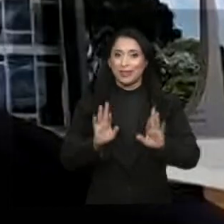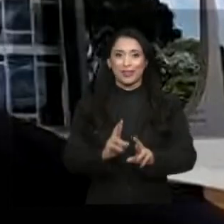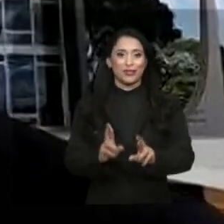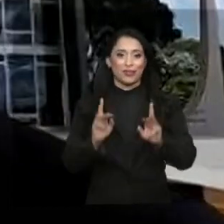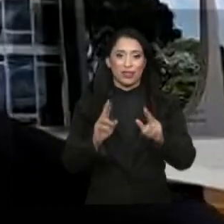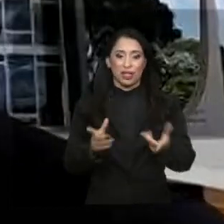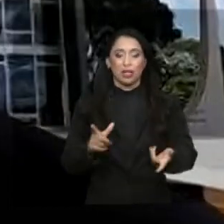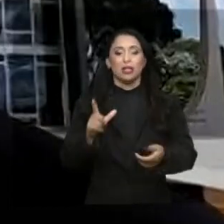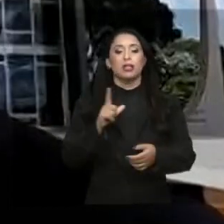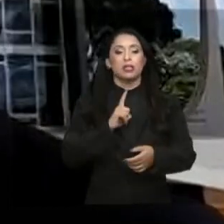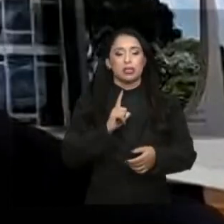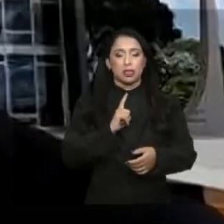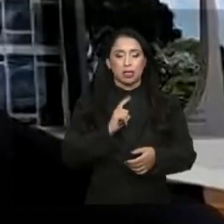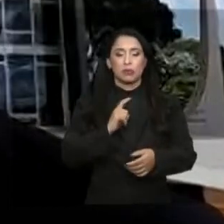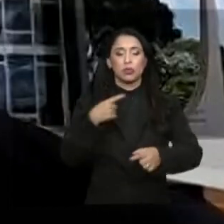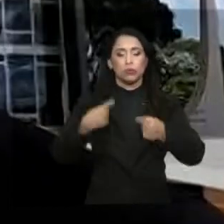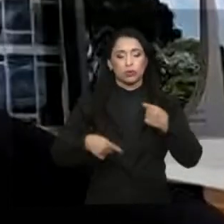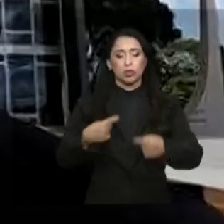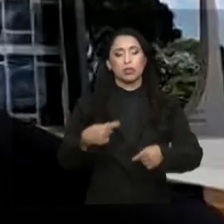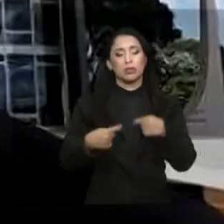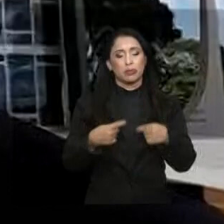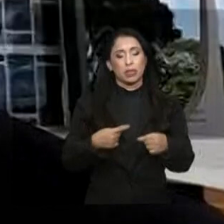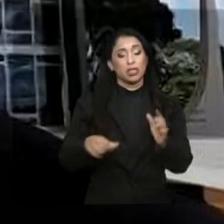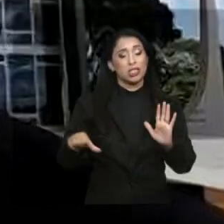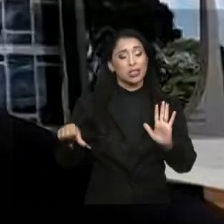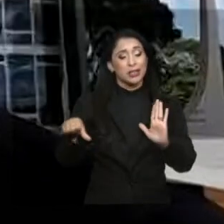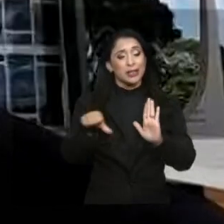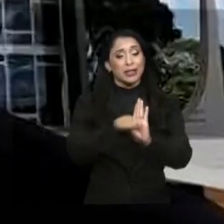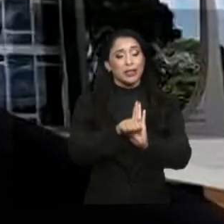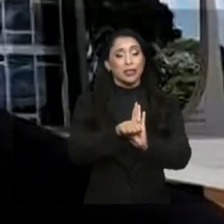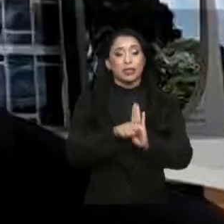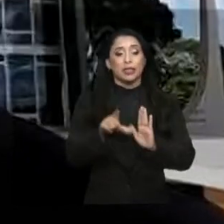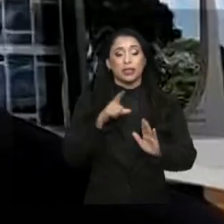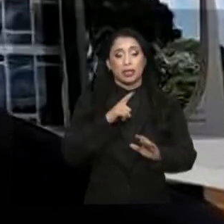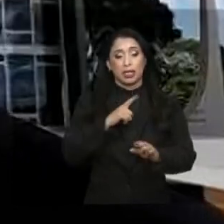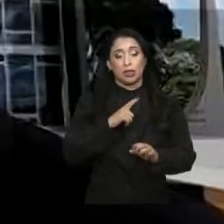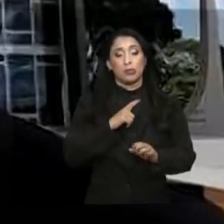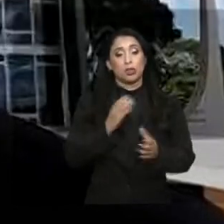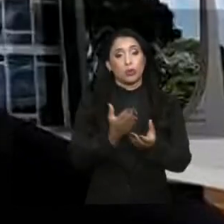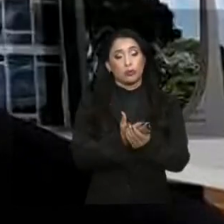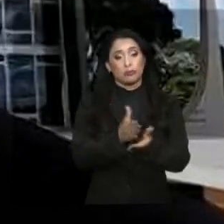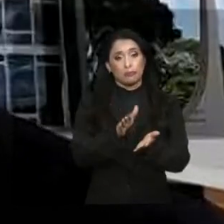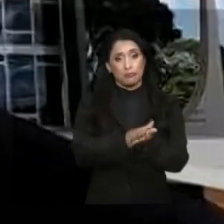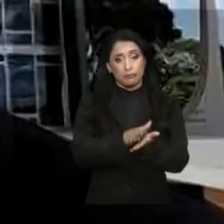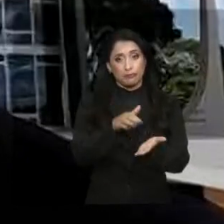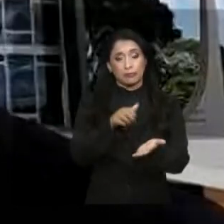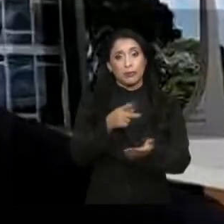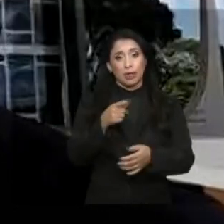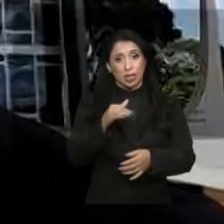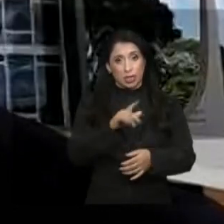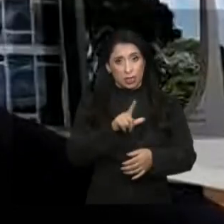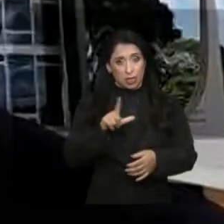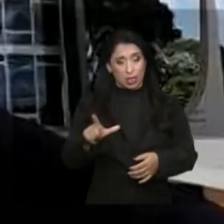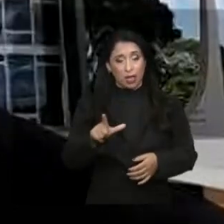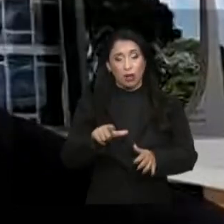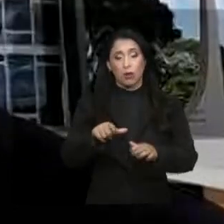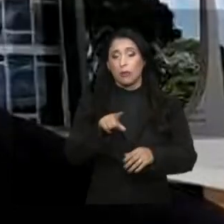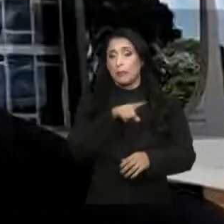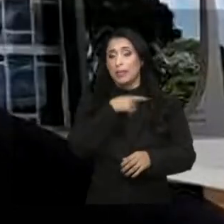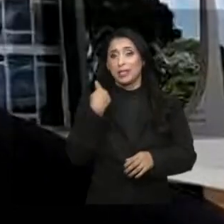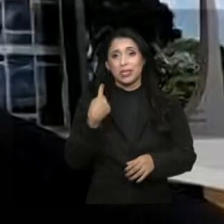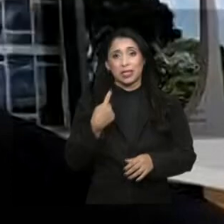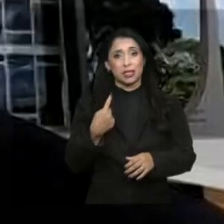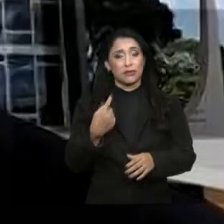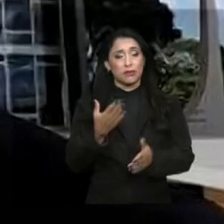caso. Aqui estamos mesmo diante de um debate estritamente criminal sobre prescrição penal. Então, me parece que a busca de um